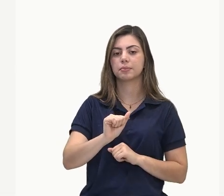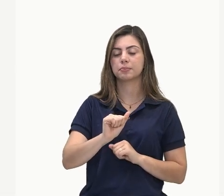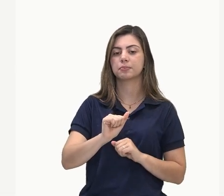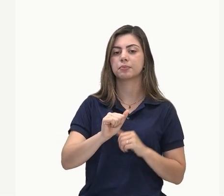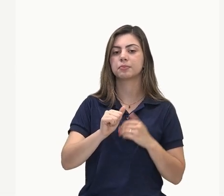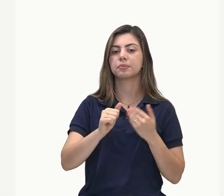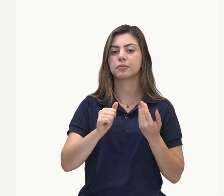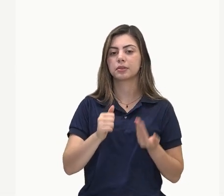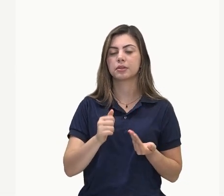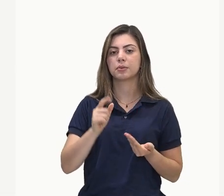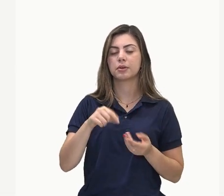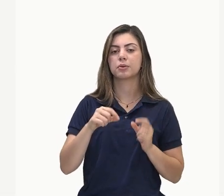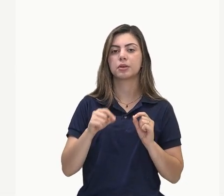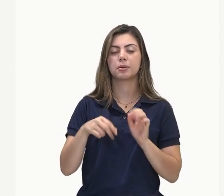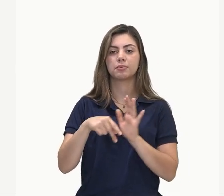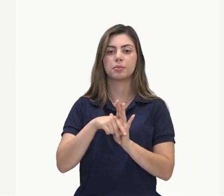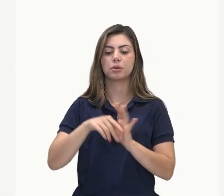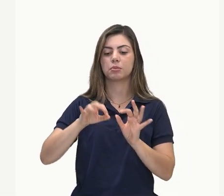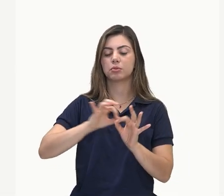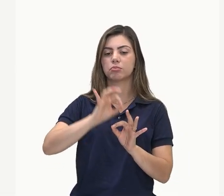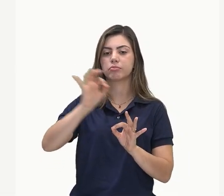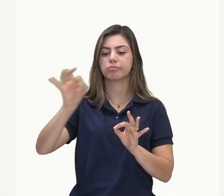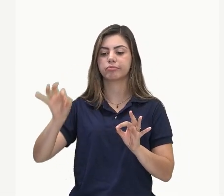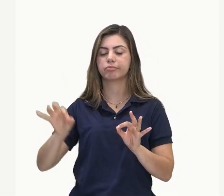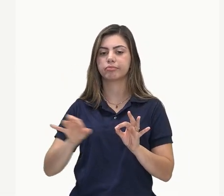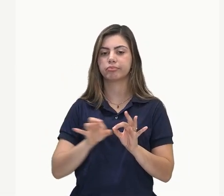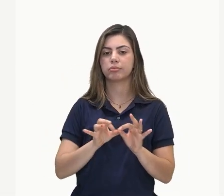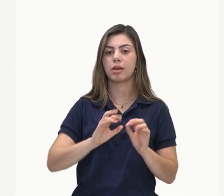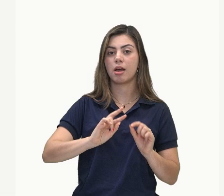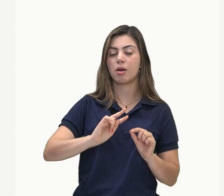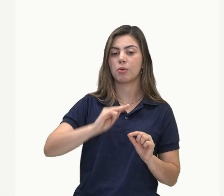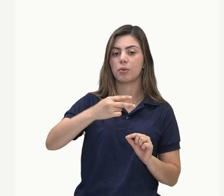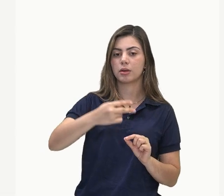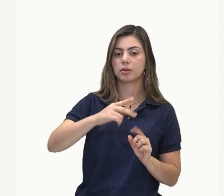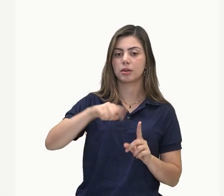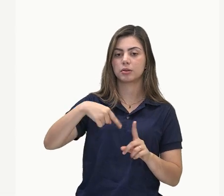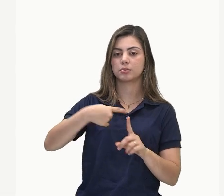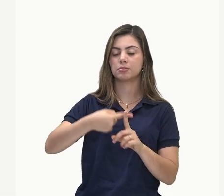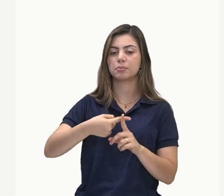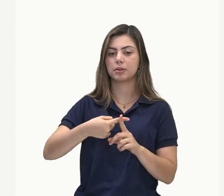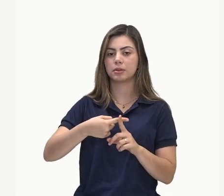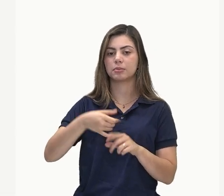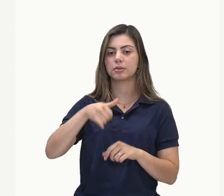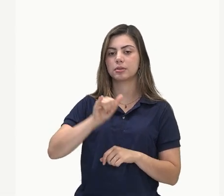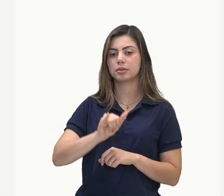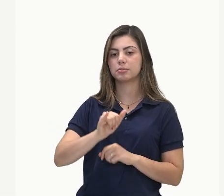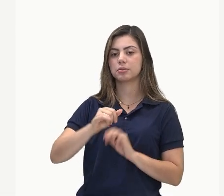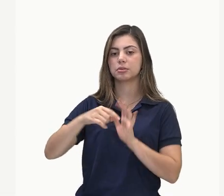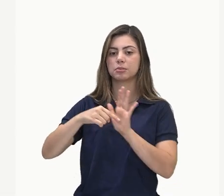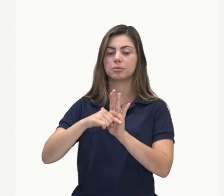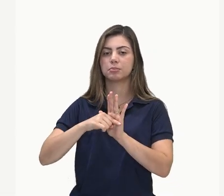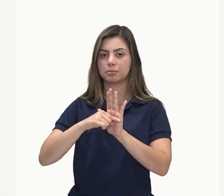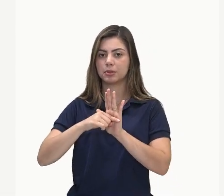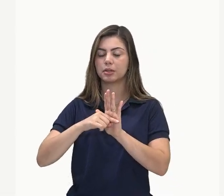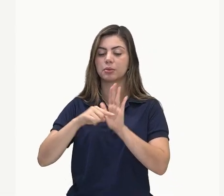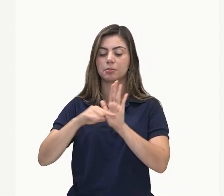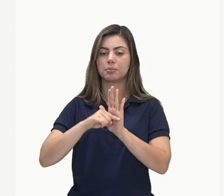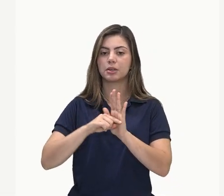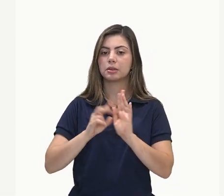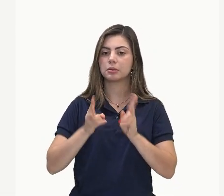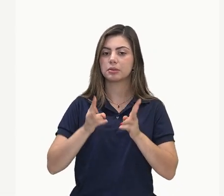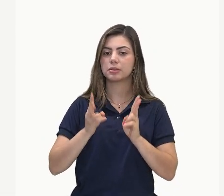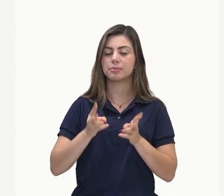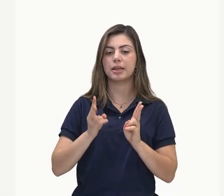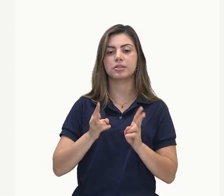a abscissa do centro, isso elevado ao quadrado, mais y menos, também sempre vai